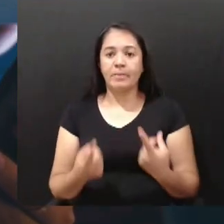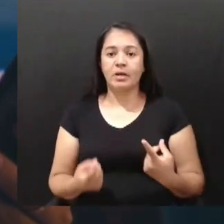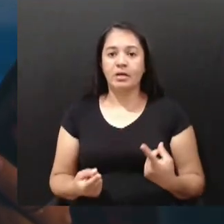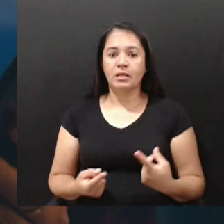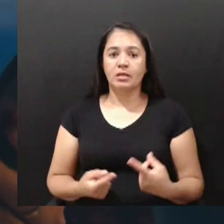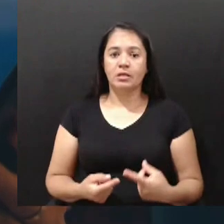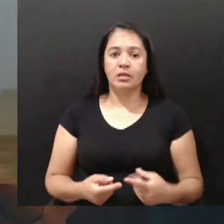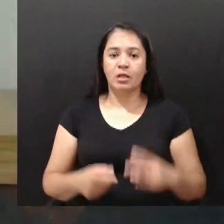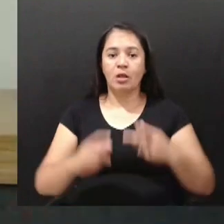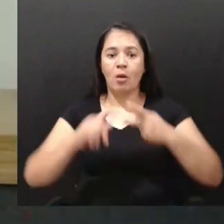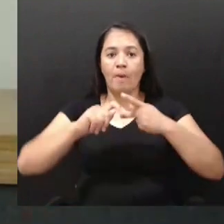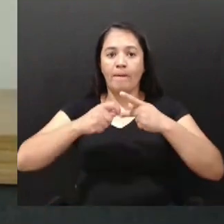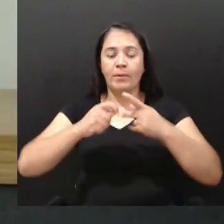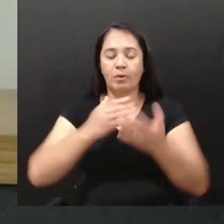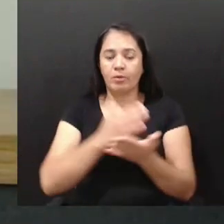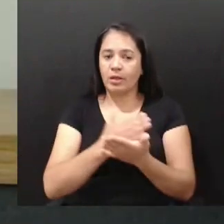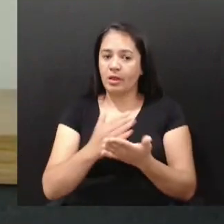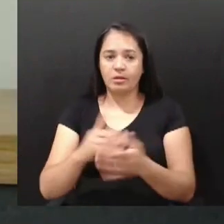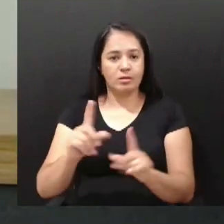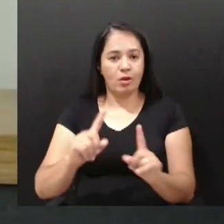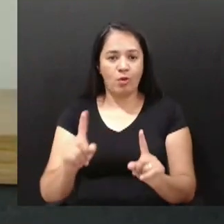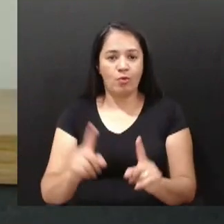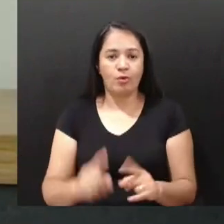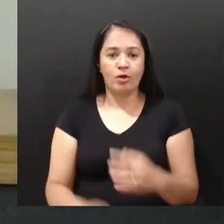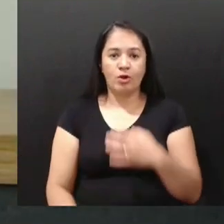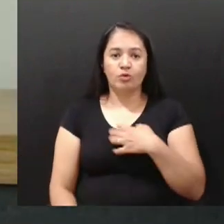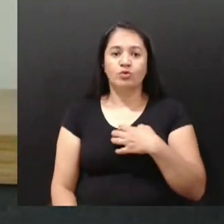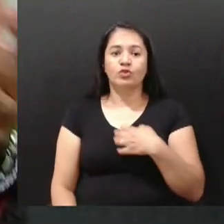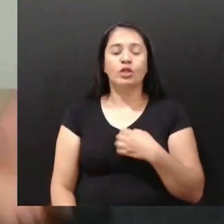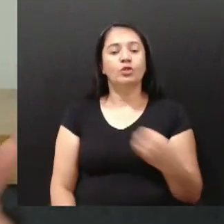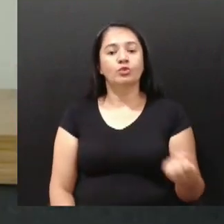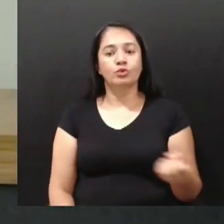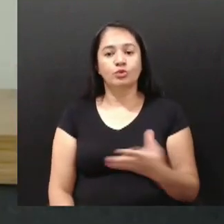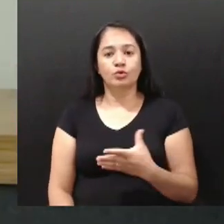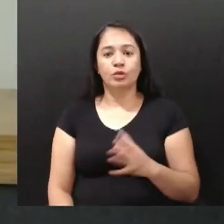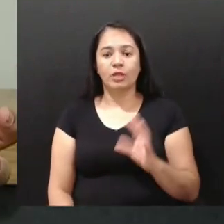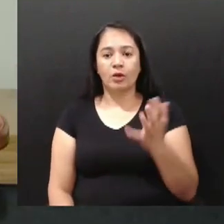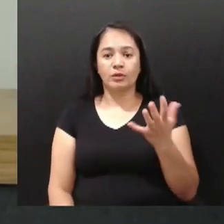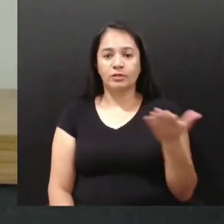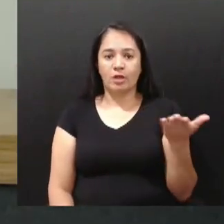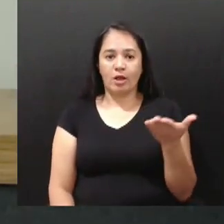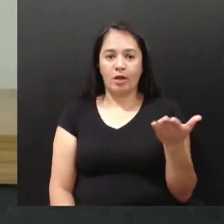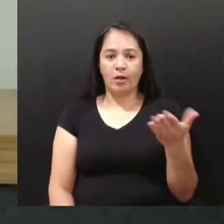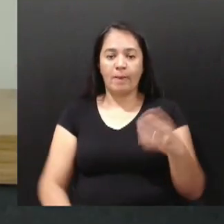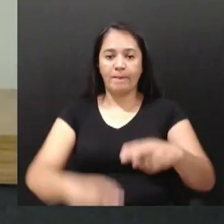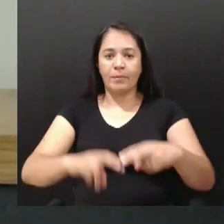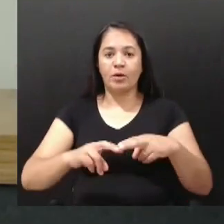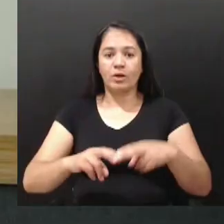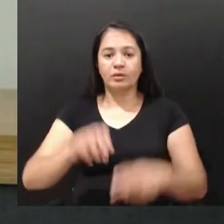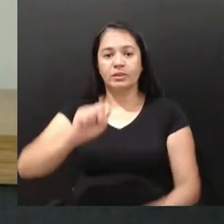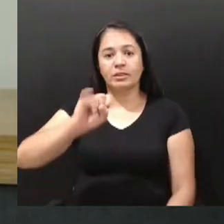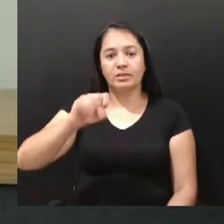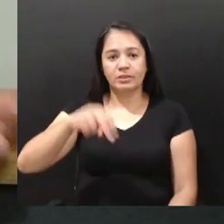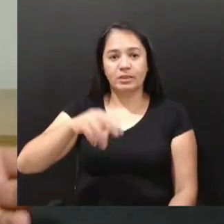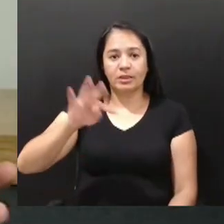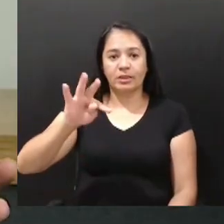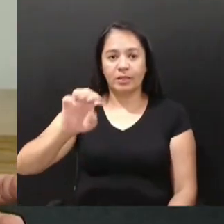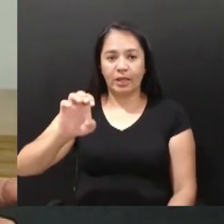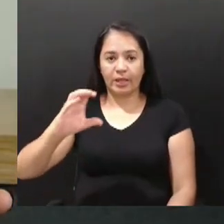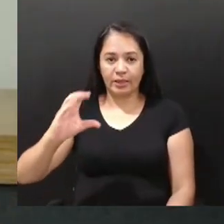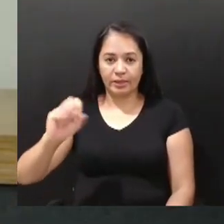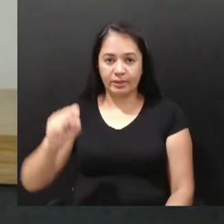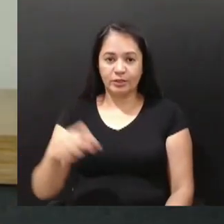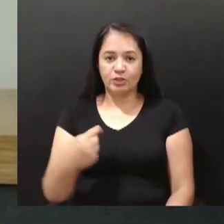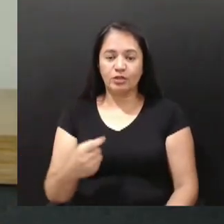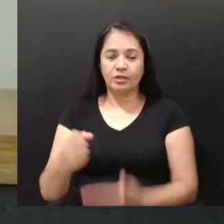O Pix parcelado é uma medida nova que surgiu recentemente através das fintechs, e a gente está tentando trazer isso para o mercado mais